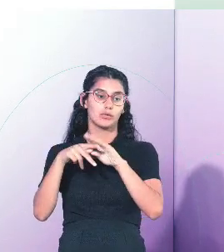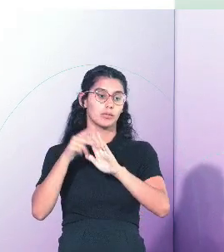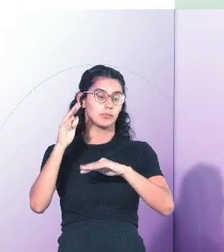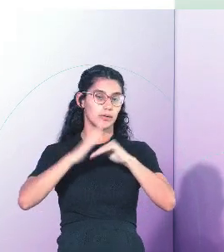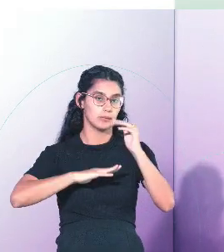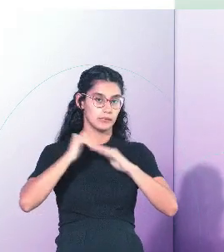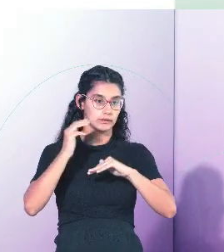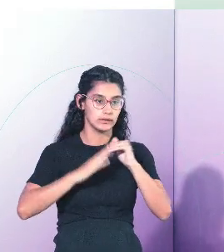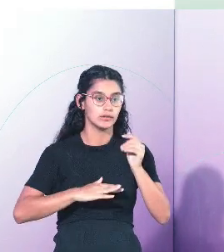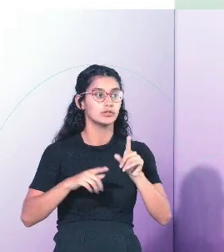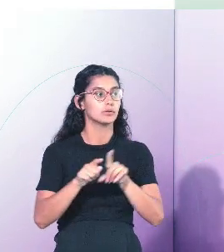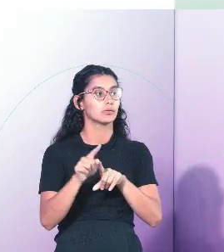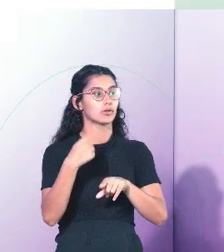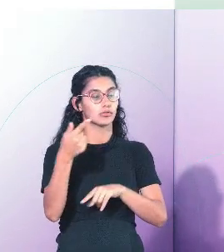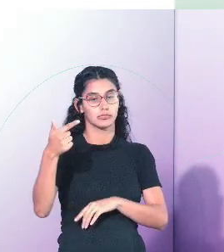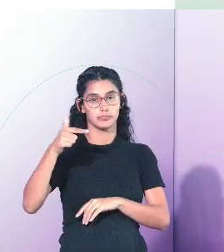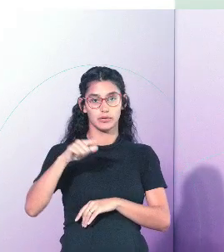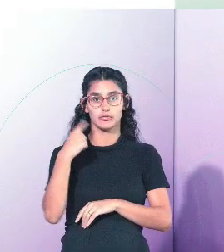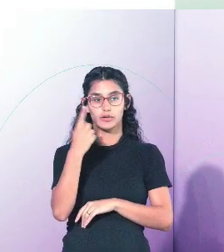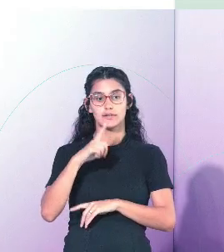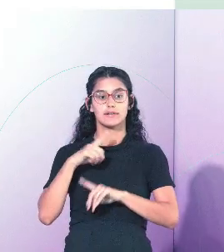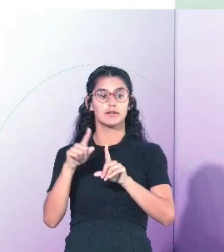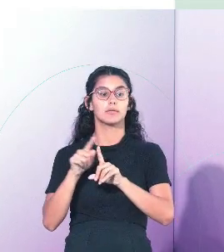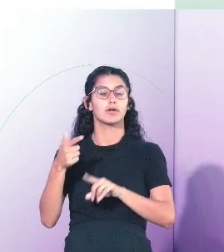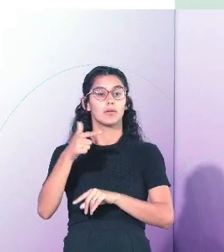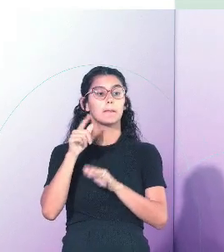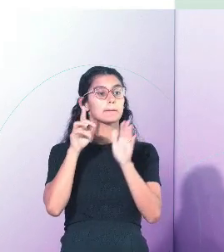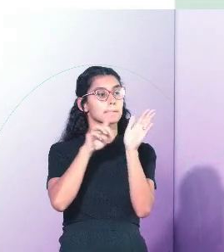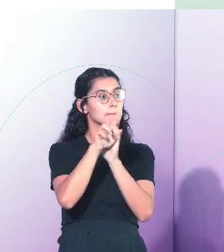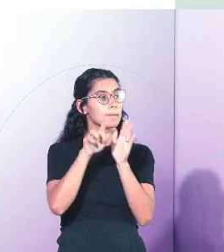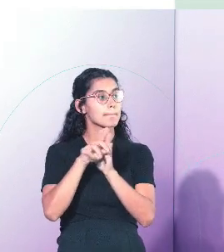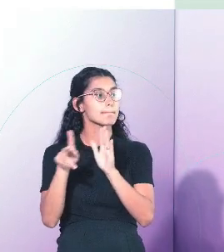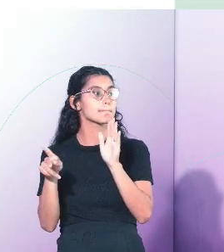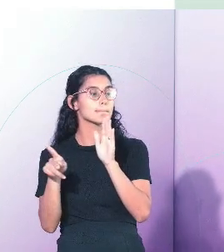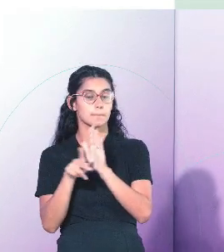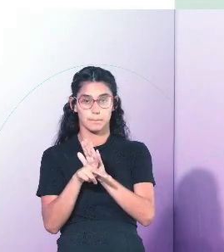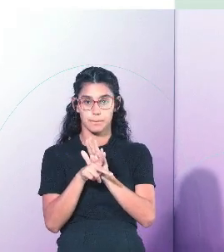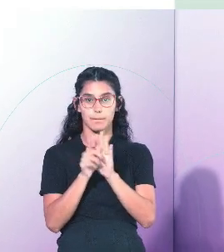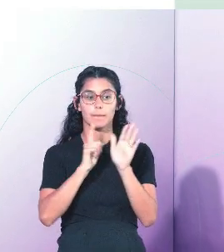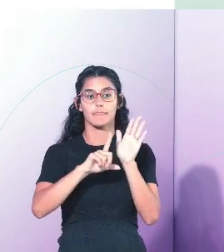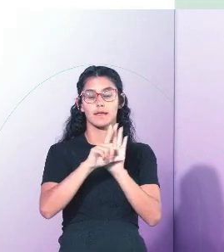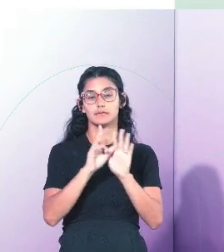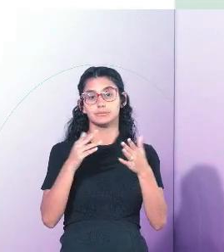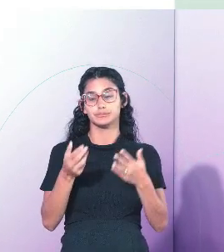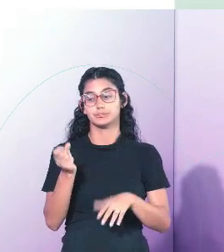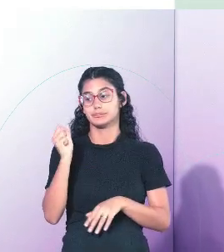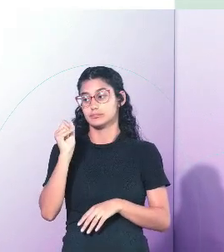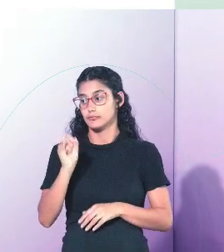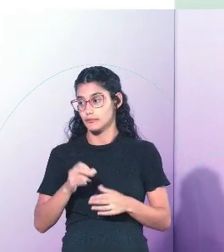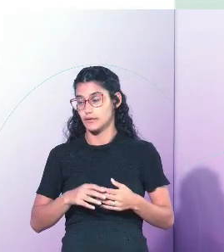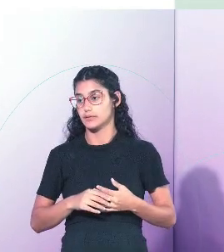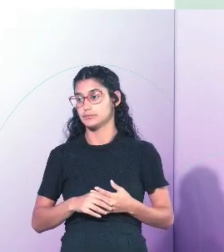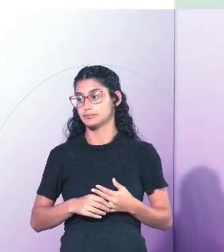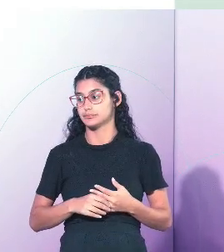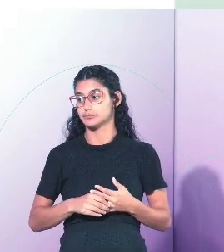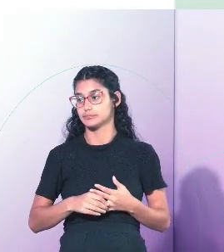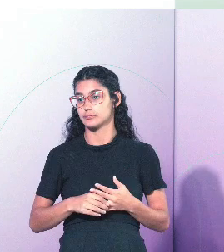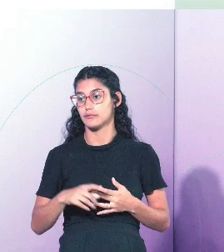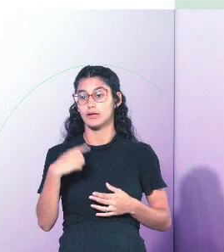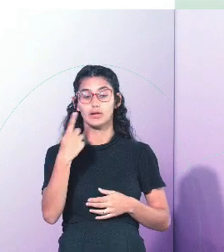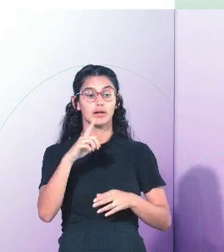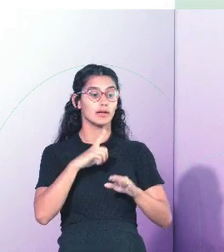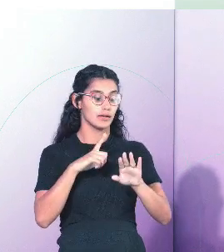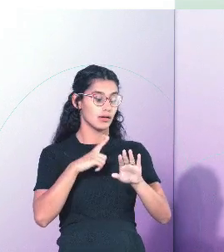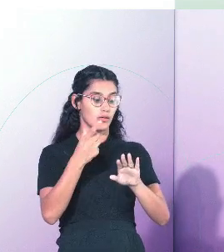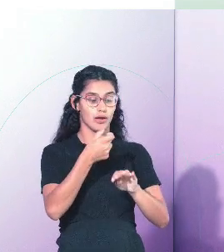ANS. E aqui, mais uma vez, a gente tem novamente a questão da exclusão legal. Então, se, por um acaso, a gente tem